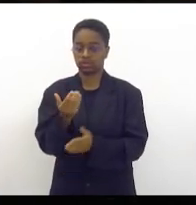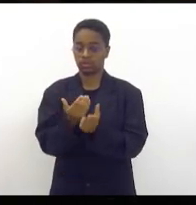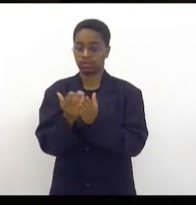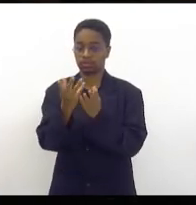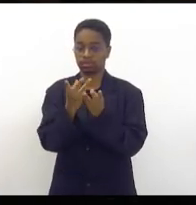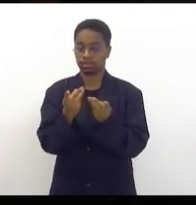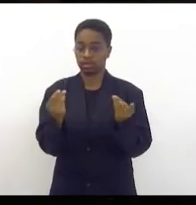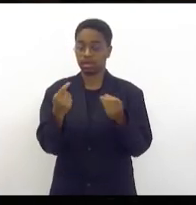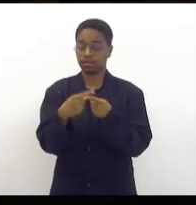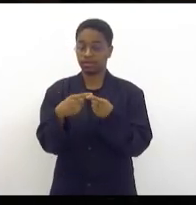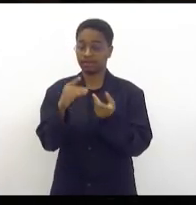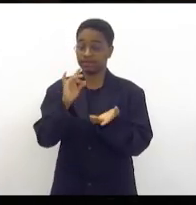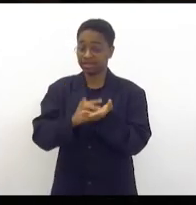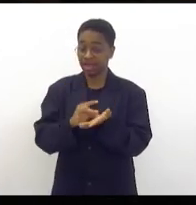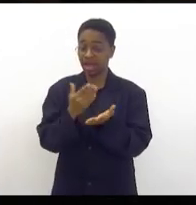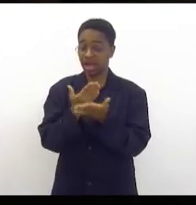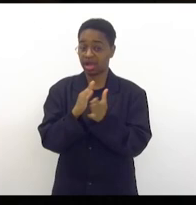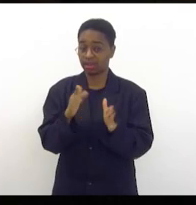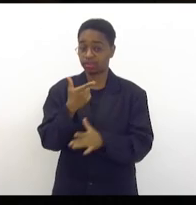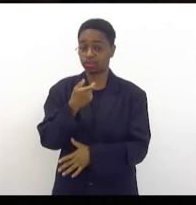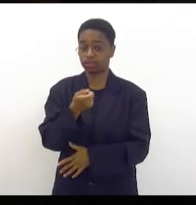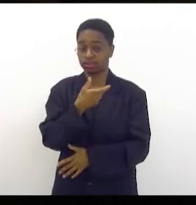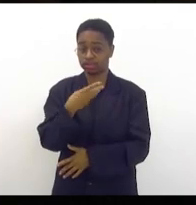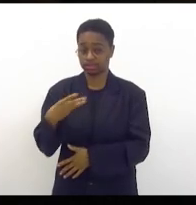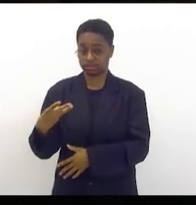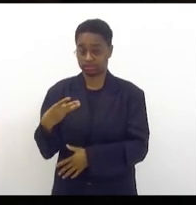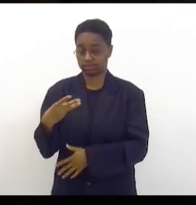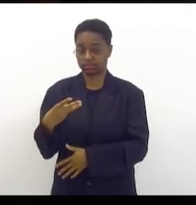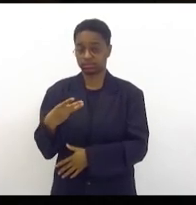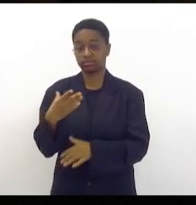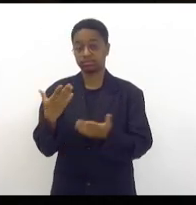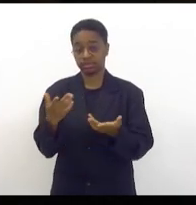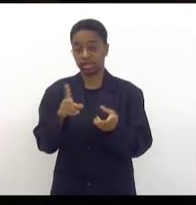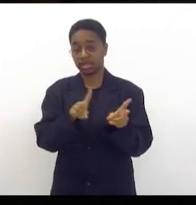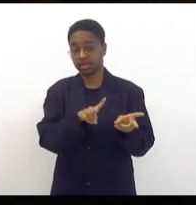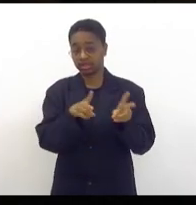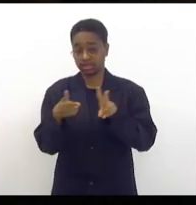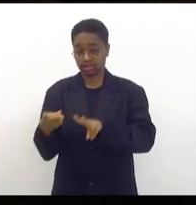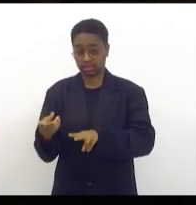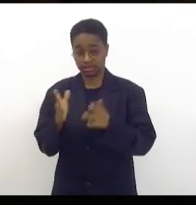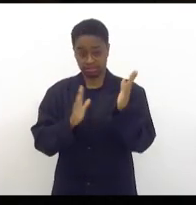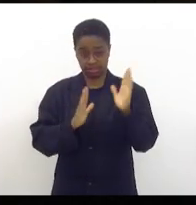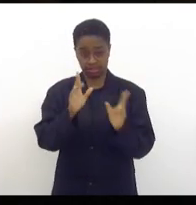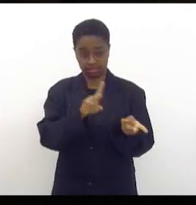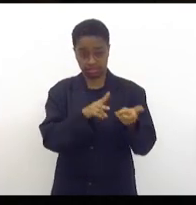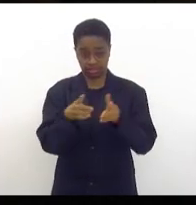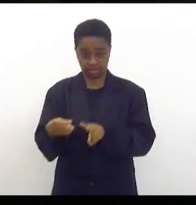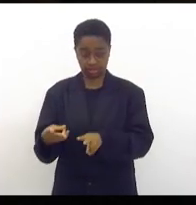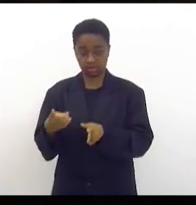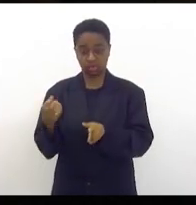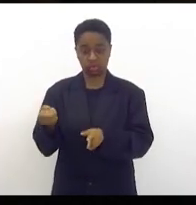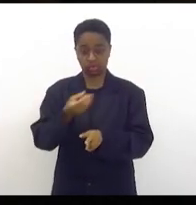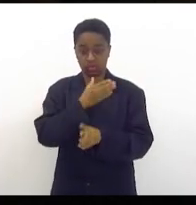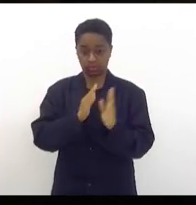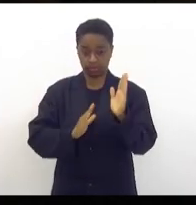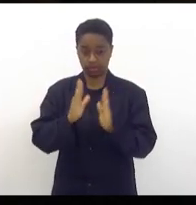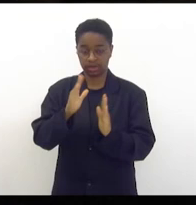ele acaba em 2033. E a transição desse novo regime ainda vai